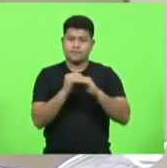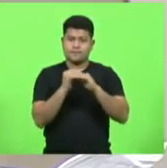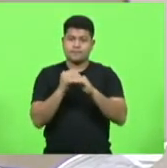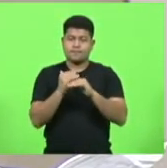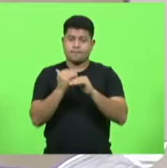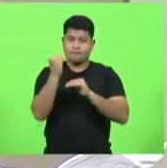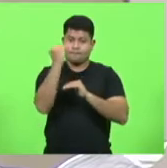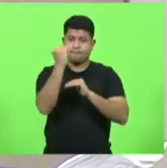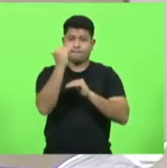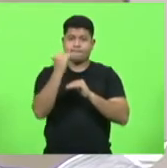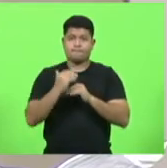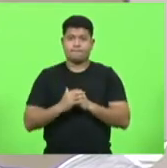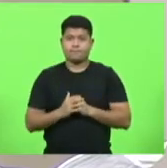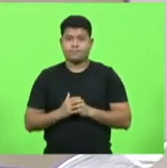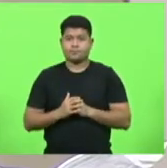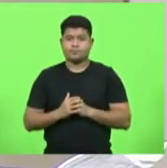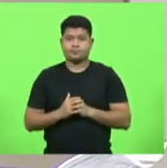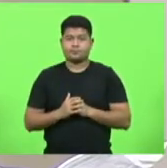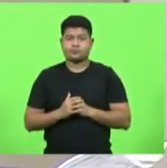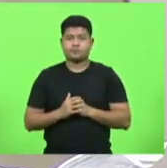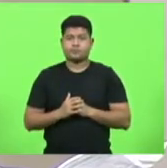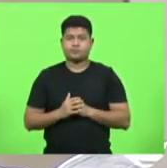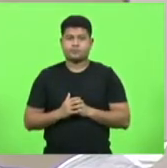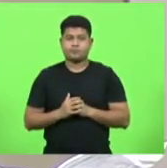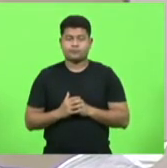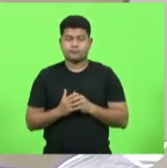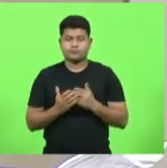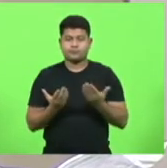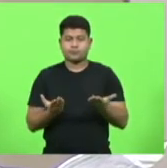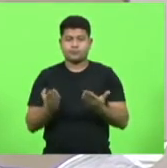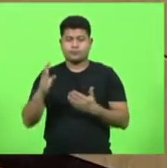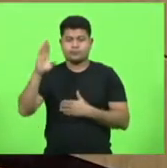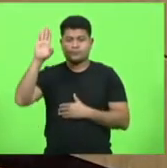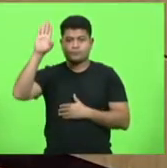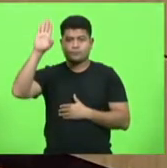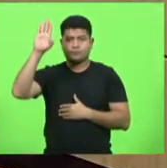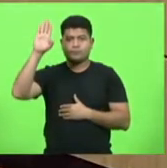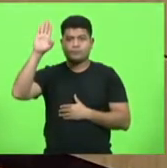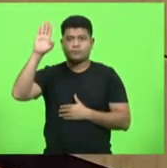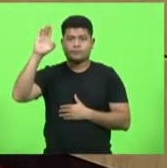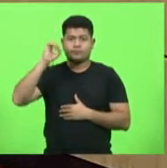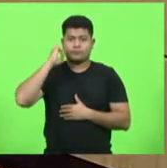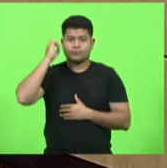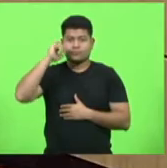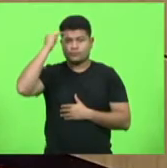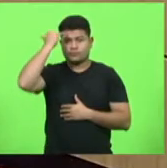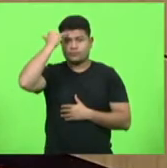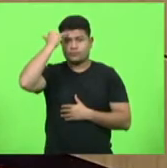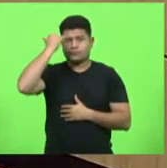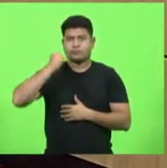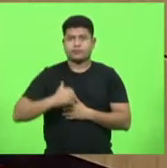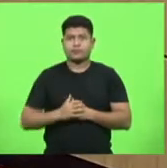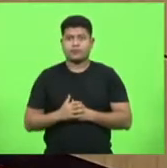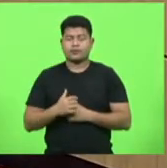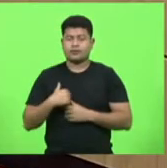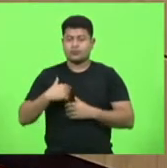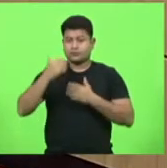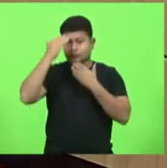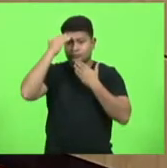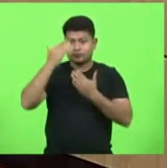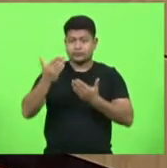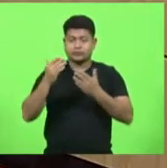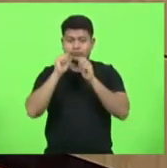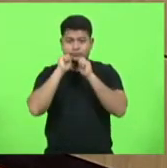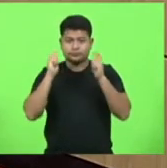maioria. Senhor presidente, pela ordem. Pela ordem, deputado Jair Mioto. Apenas para agradecer a esta casa